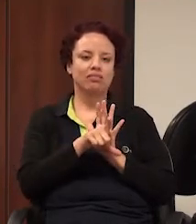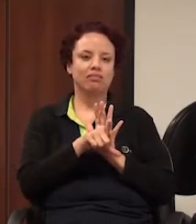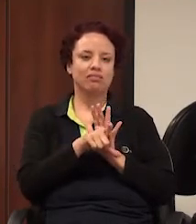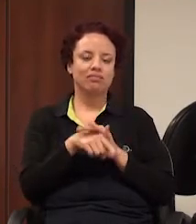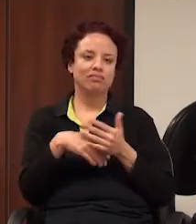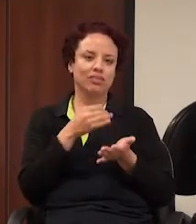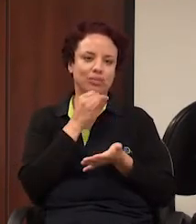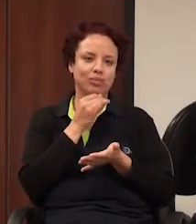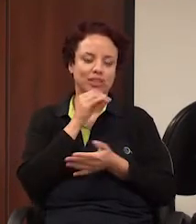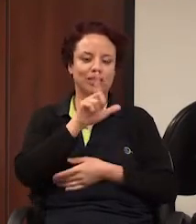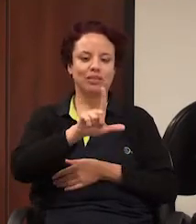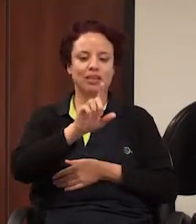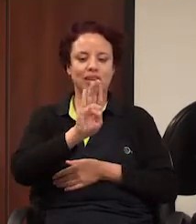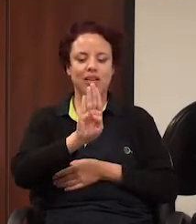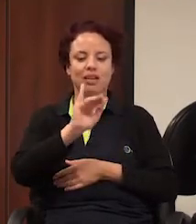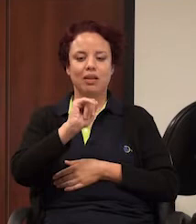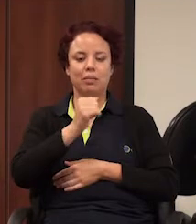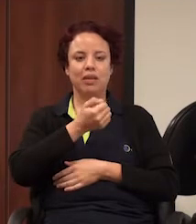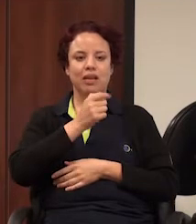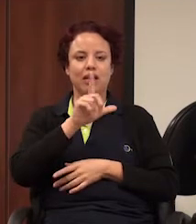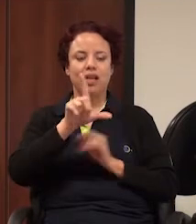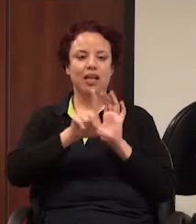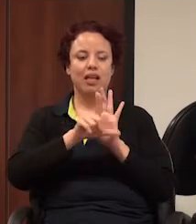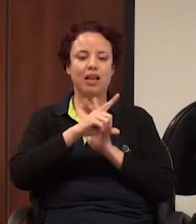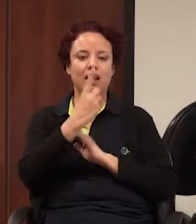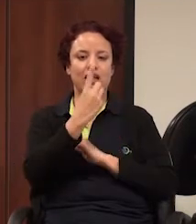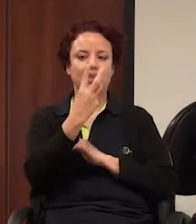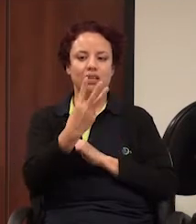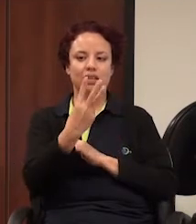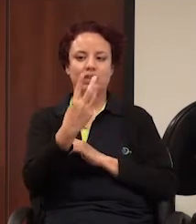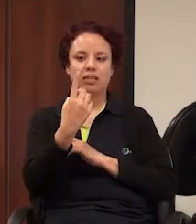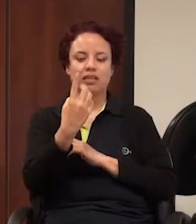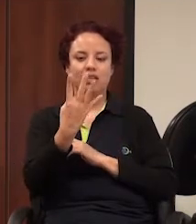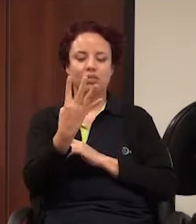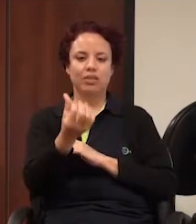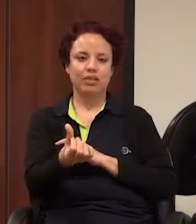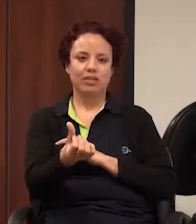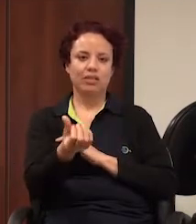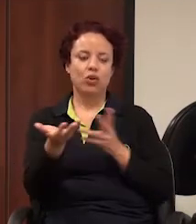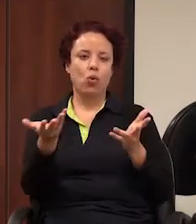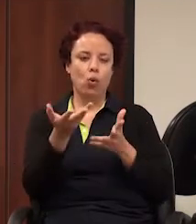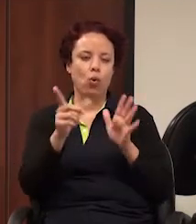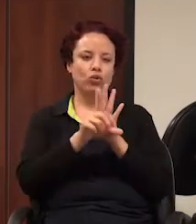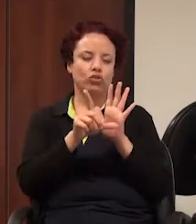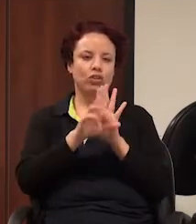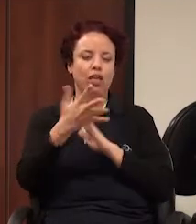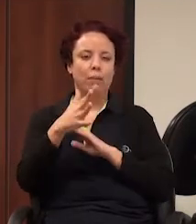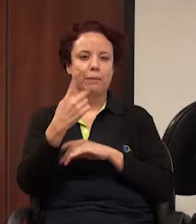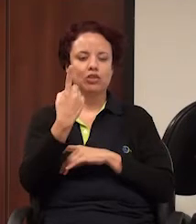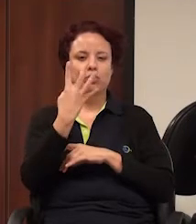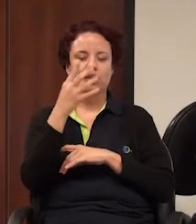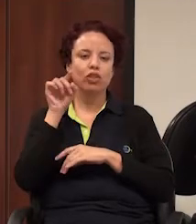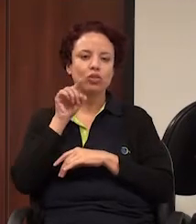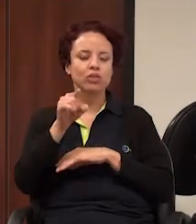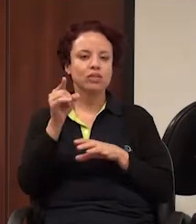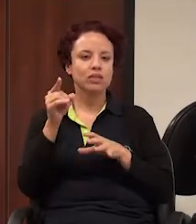ter um exemplo, LBI 13.146, hoje devemos estar batendo aí na casa da 14 mil, mais ou menos. Então o